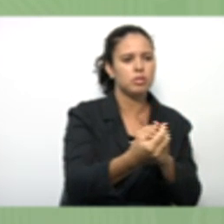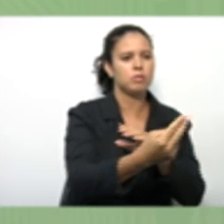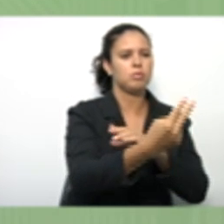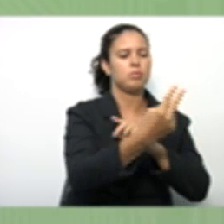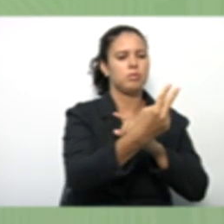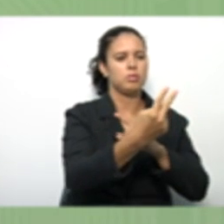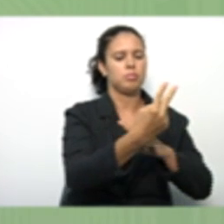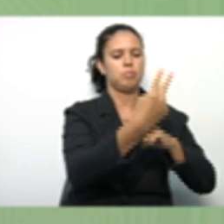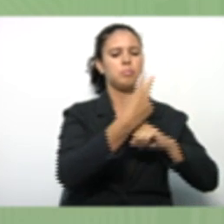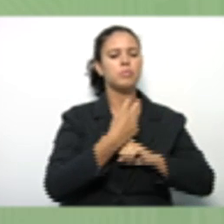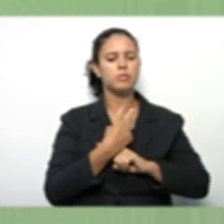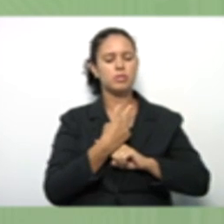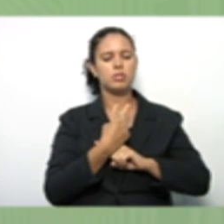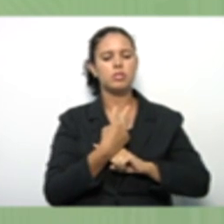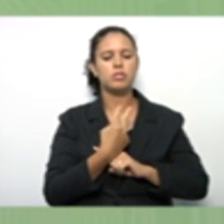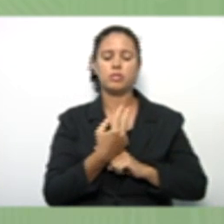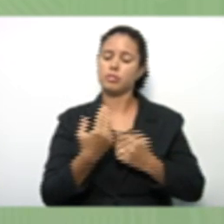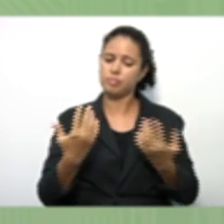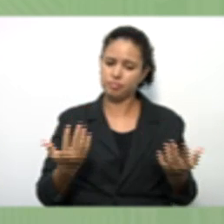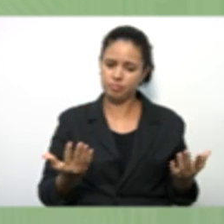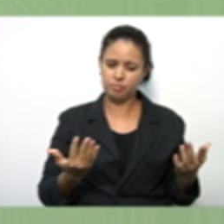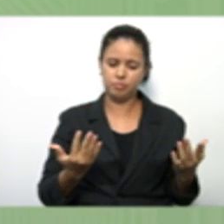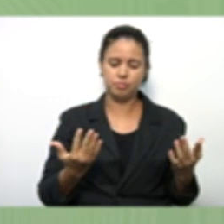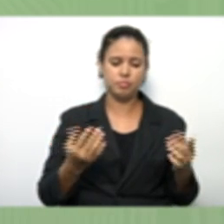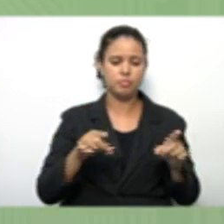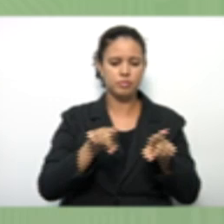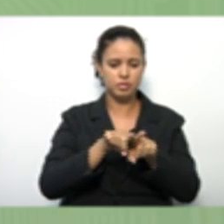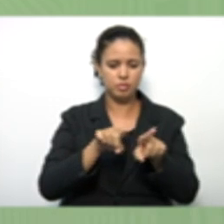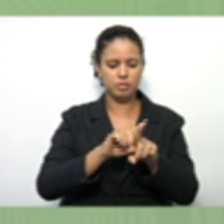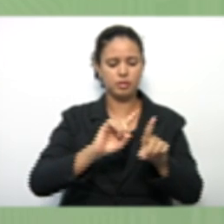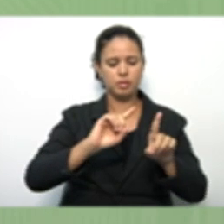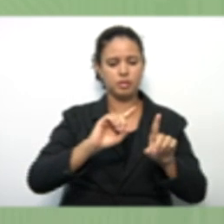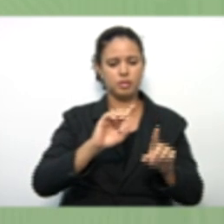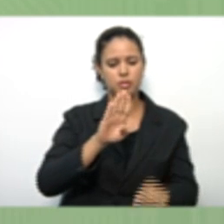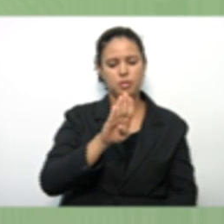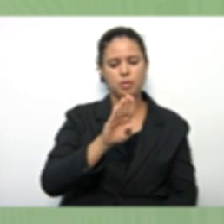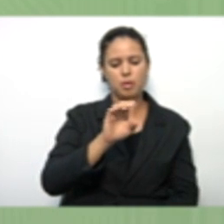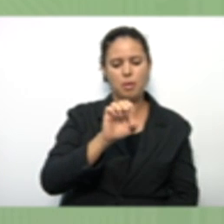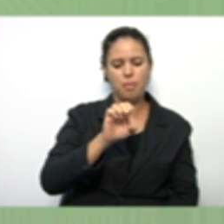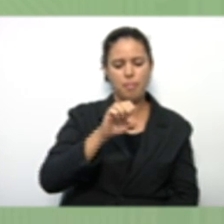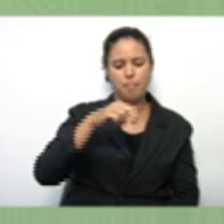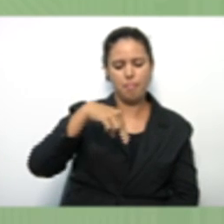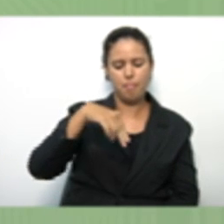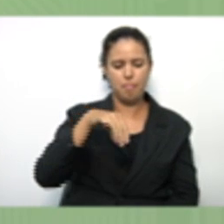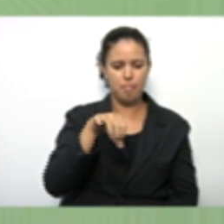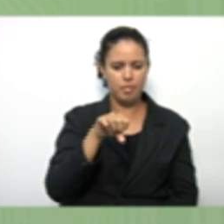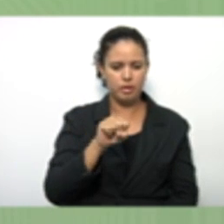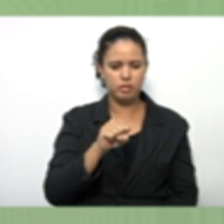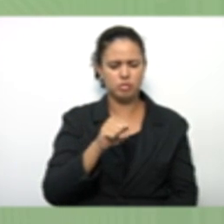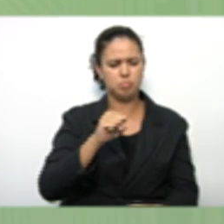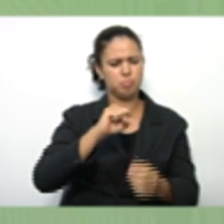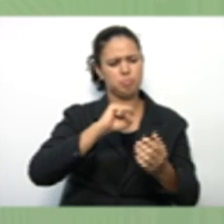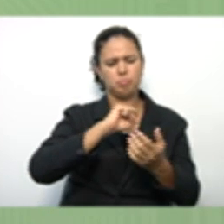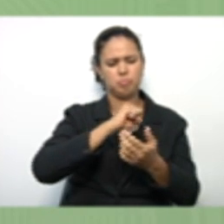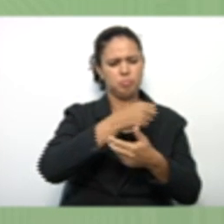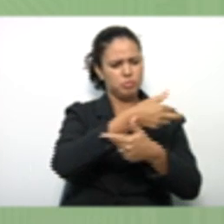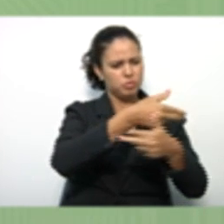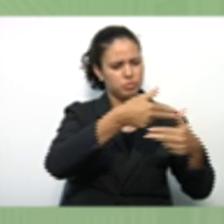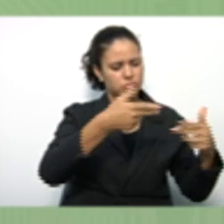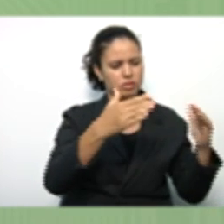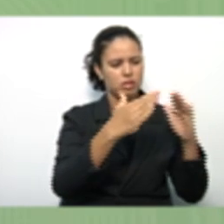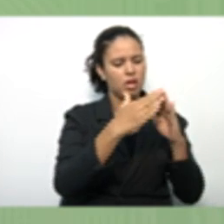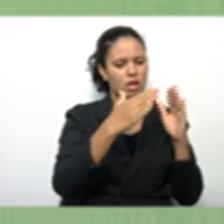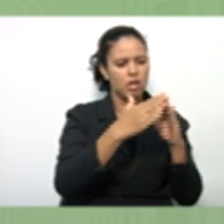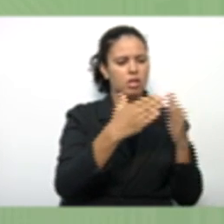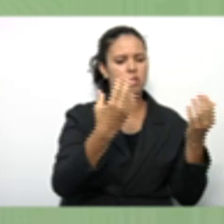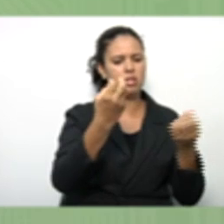seu irmão, lembra que ele falou, vou te pagar mês que vem, isso já faz um ano? Exatamente, esse dinheiro que está lá na conta, né, de